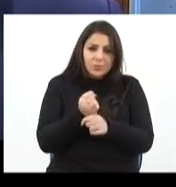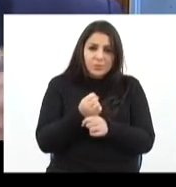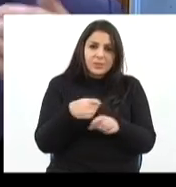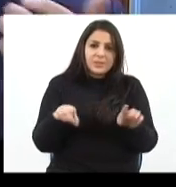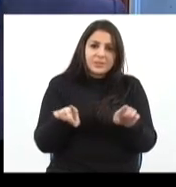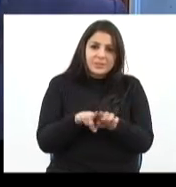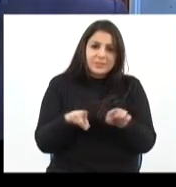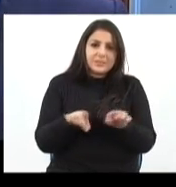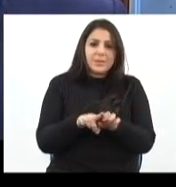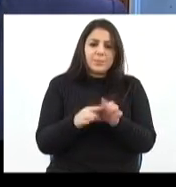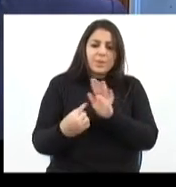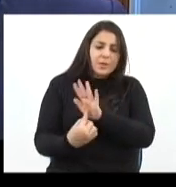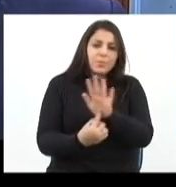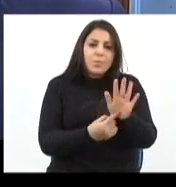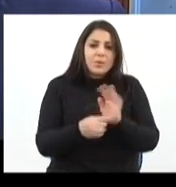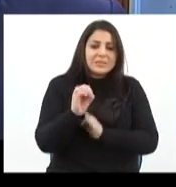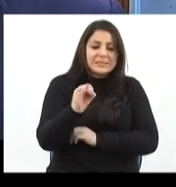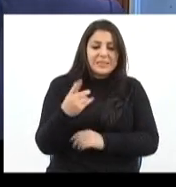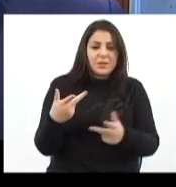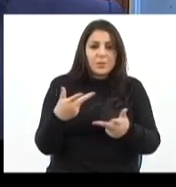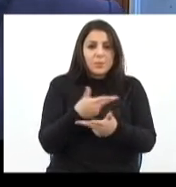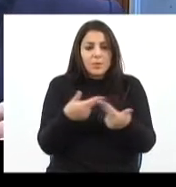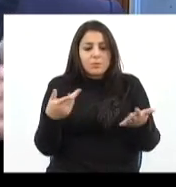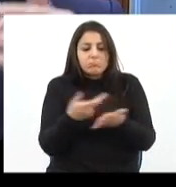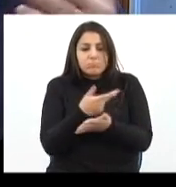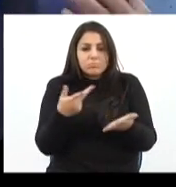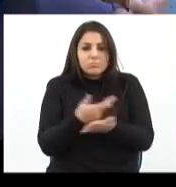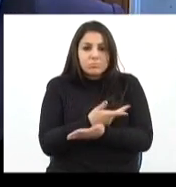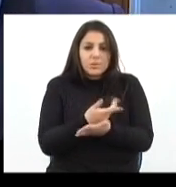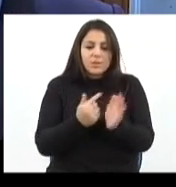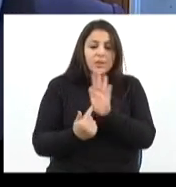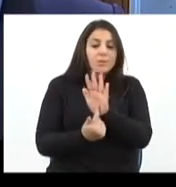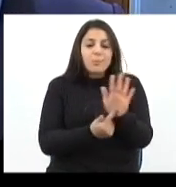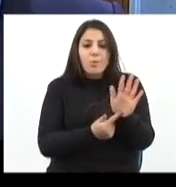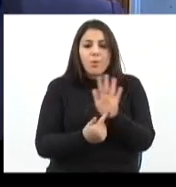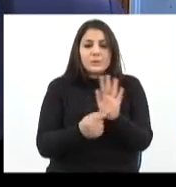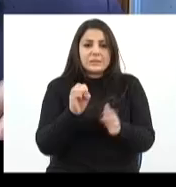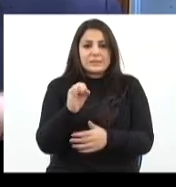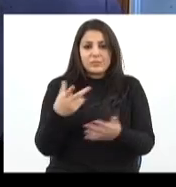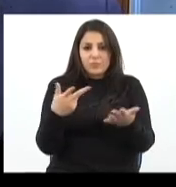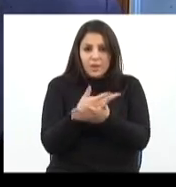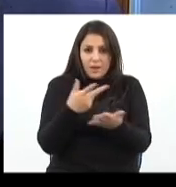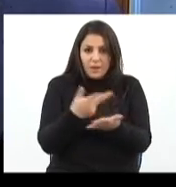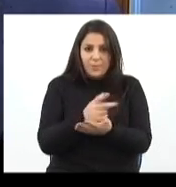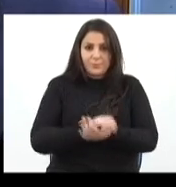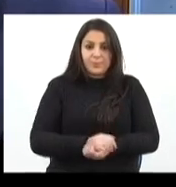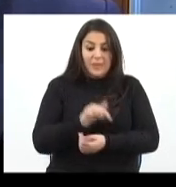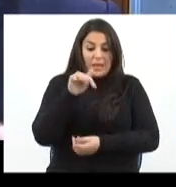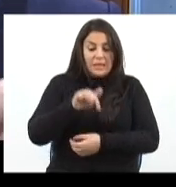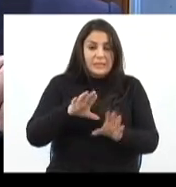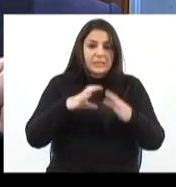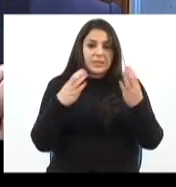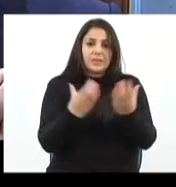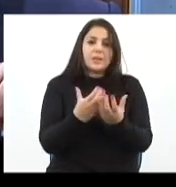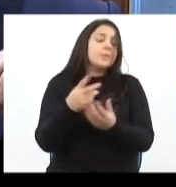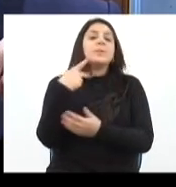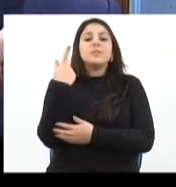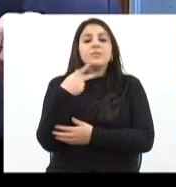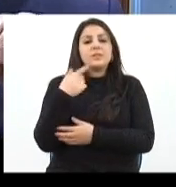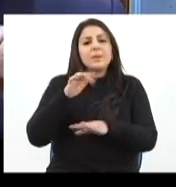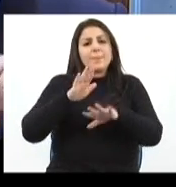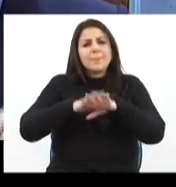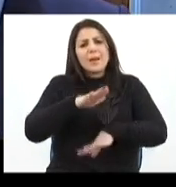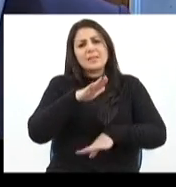e apontam se tem alguma coisa errada. Eles fazem o apontamento que se diz. Aqui na Câmara de Vereadores é muito mais uma